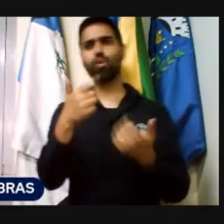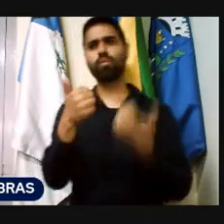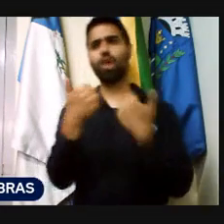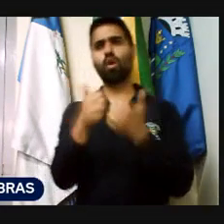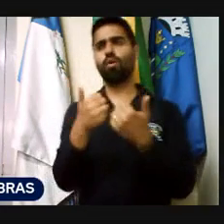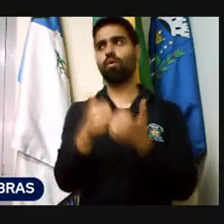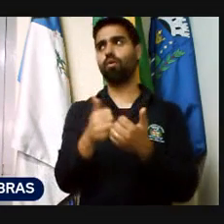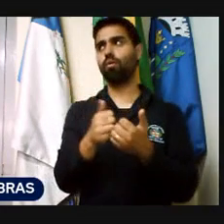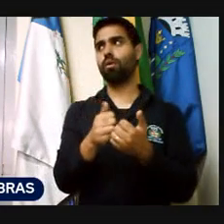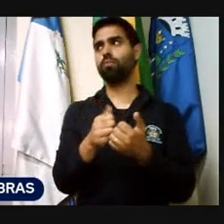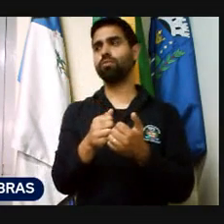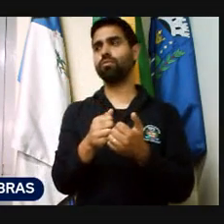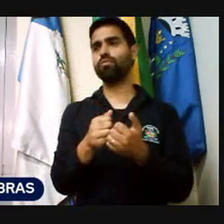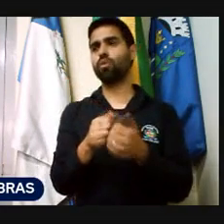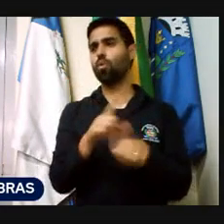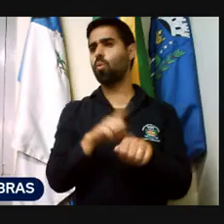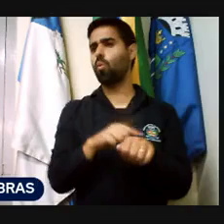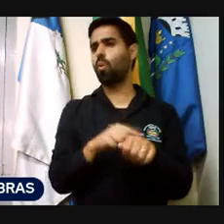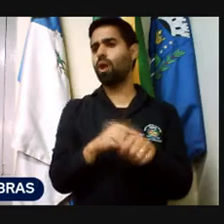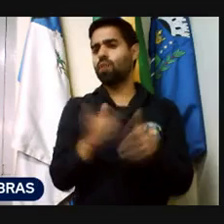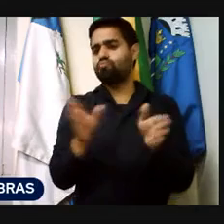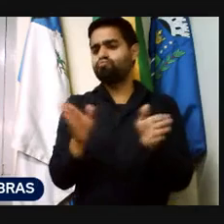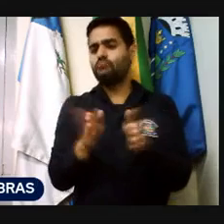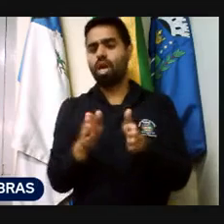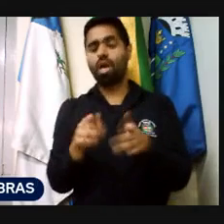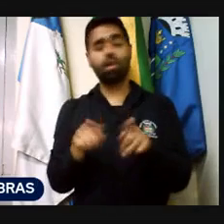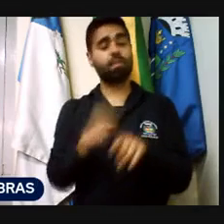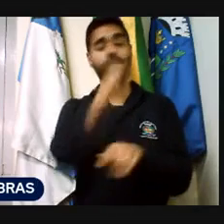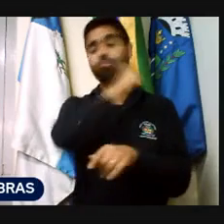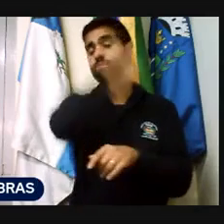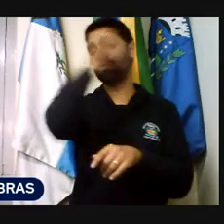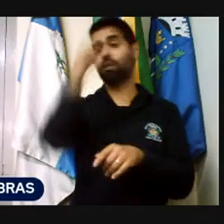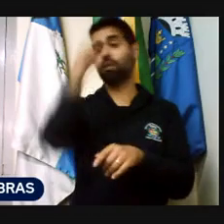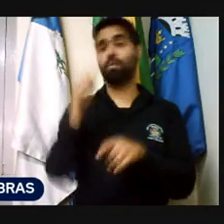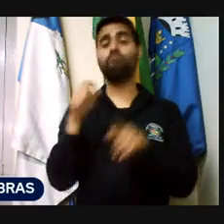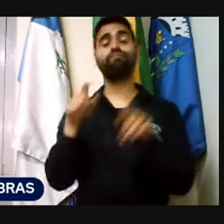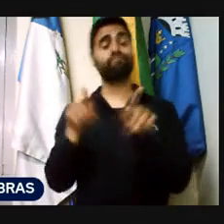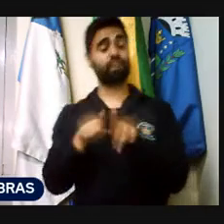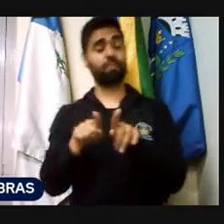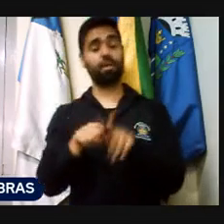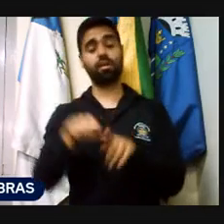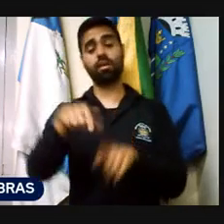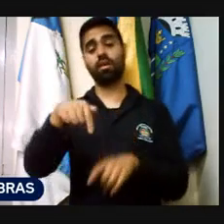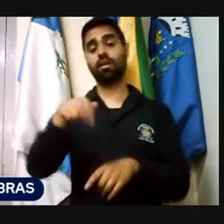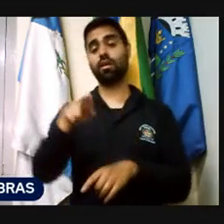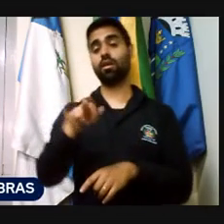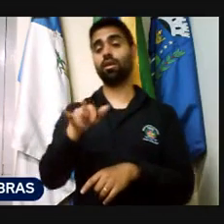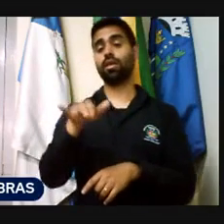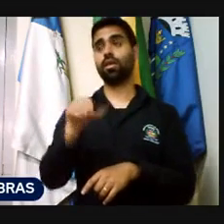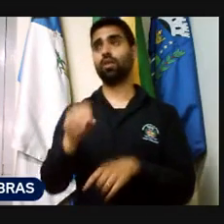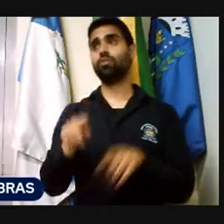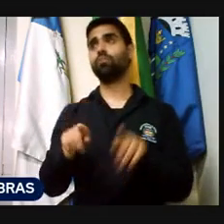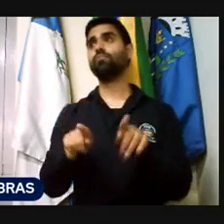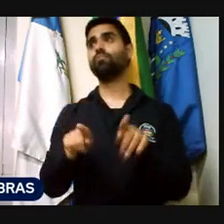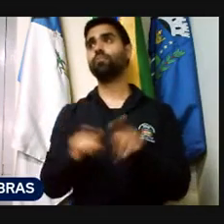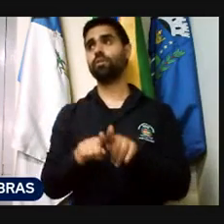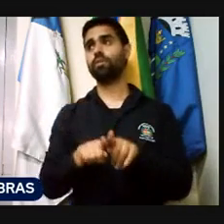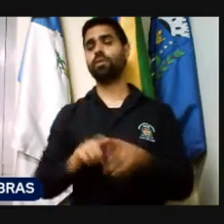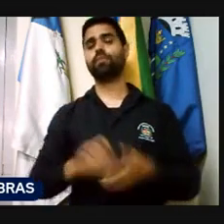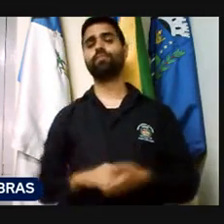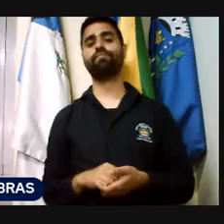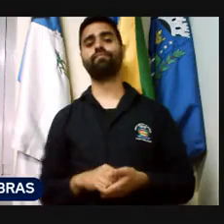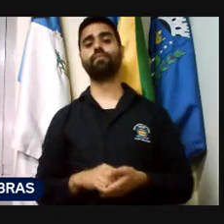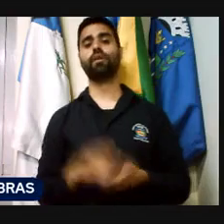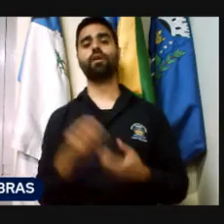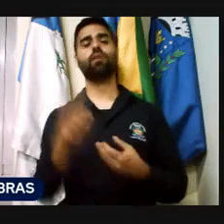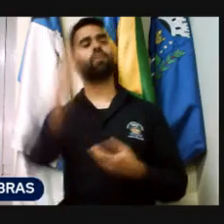conservatória, é muito poucos ônibus. Até para Santa Isabel, Quirino. Acho que a gente tem que rever isso aqui, nós vereadores, a respeito